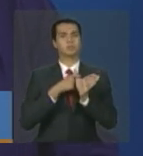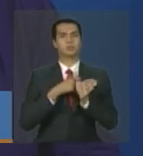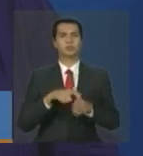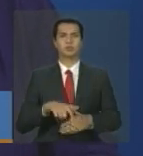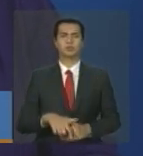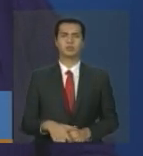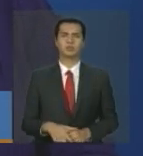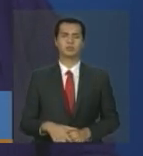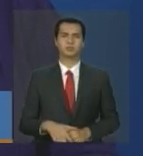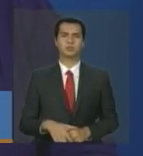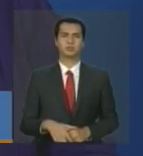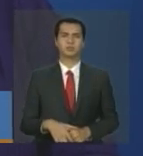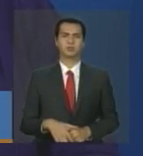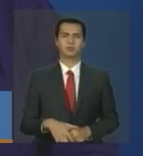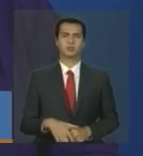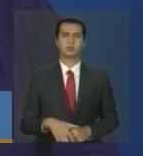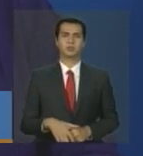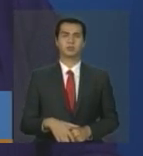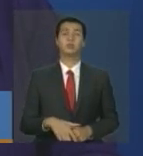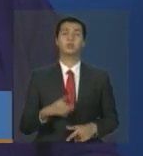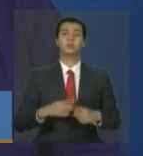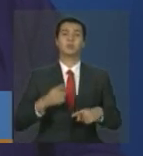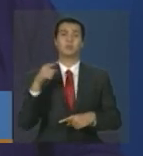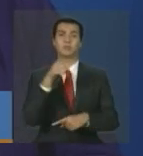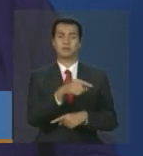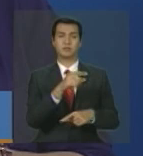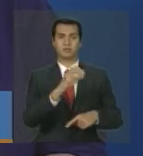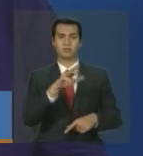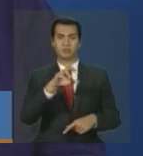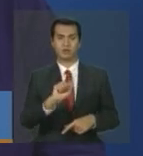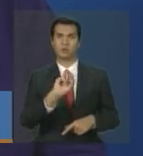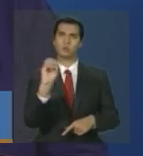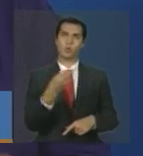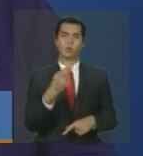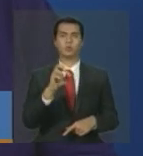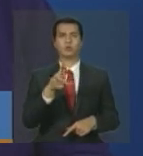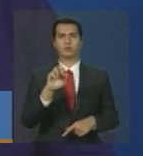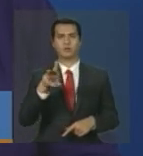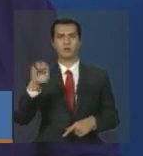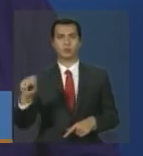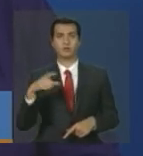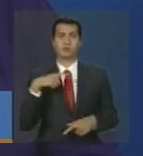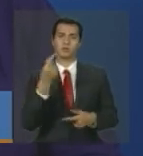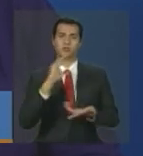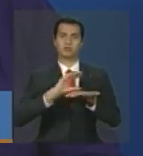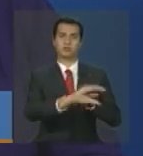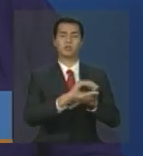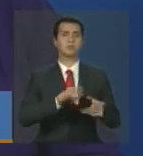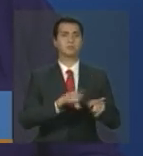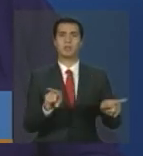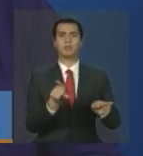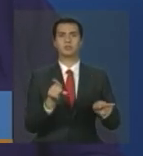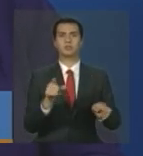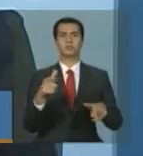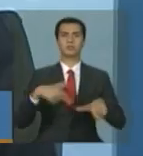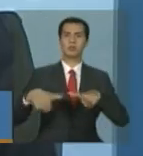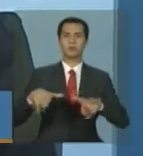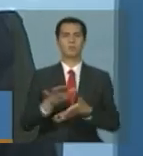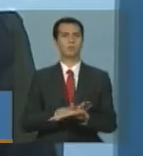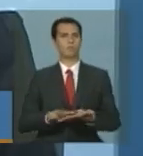por entendermos então que essa entidade está recebendo o recurso e não está ofertando o serviço